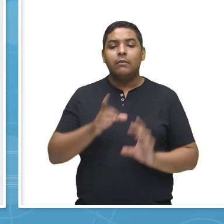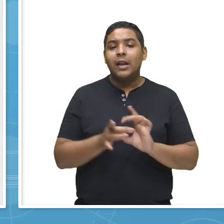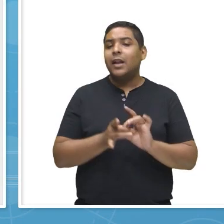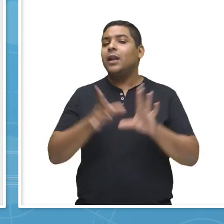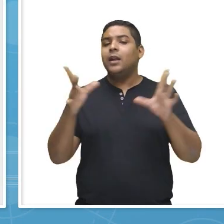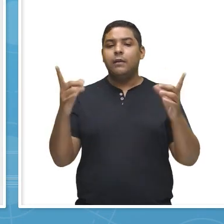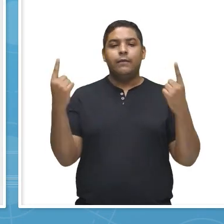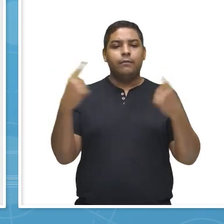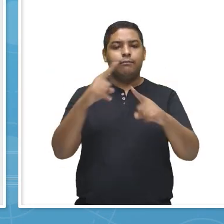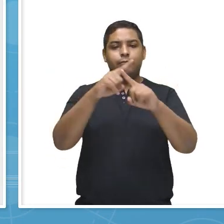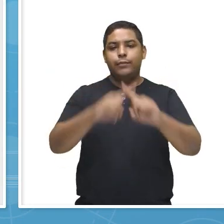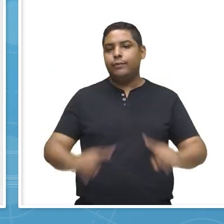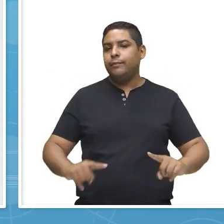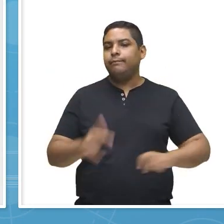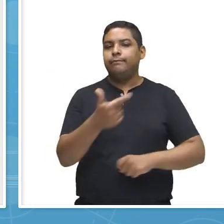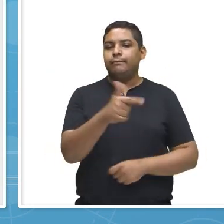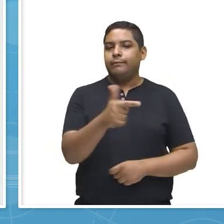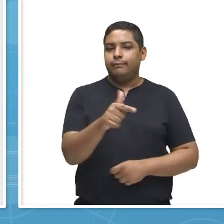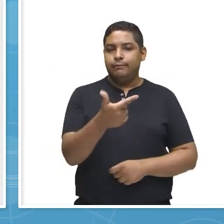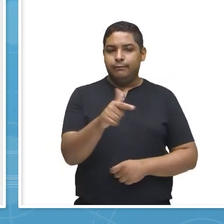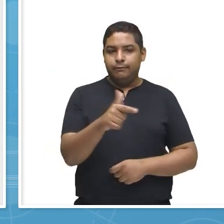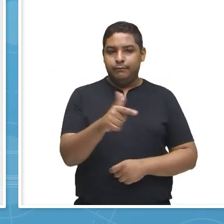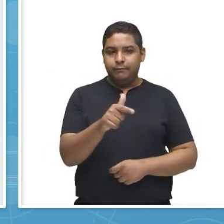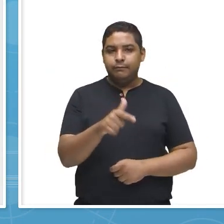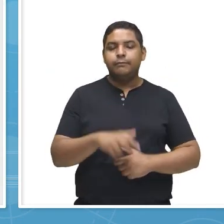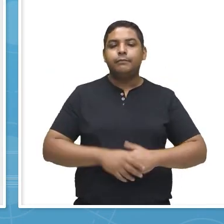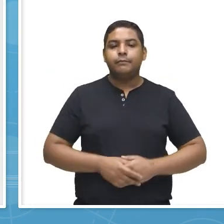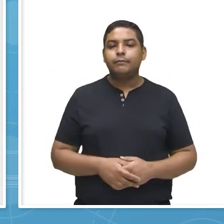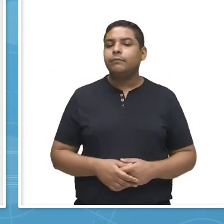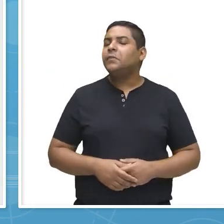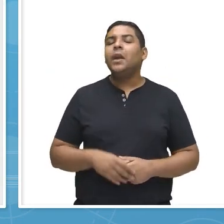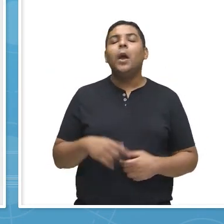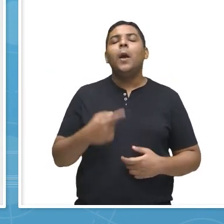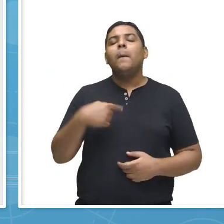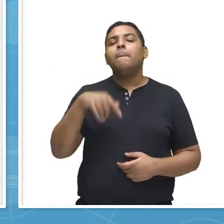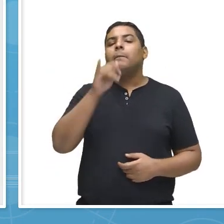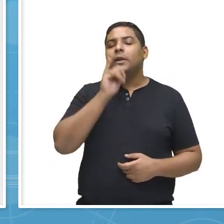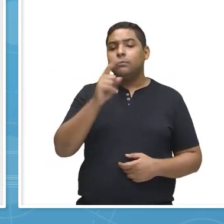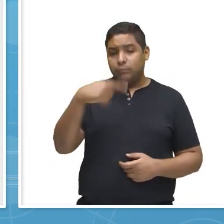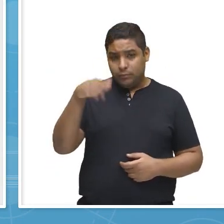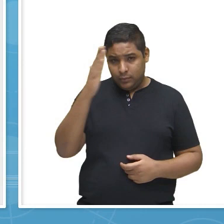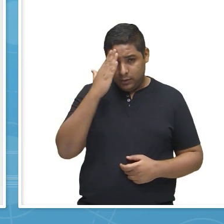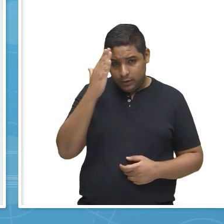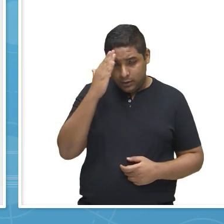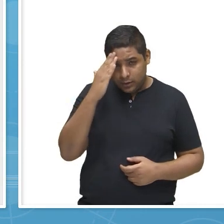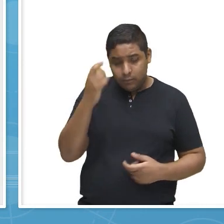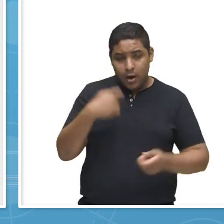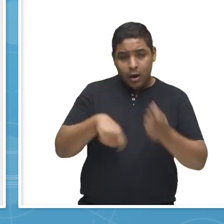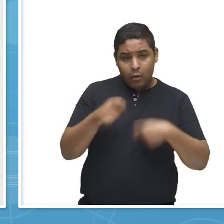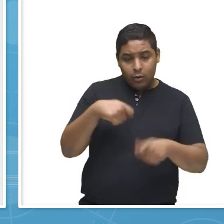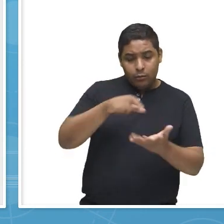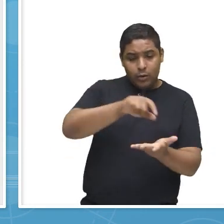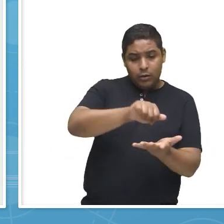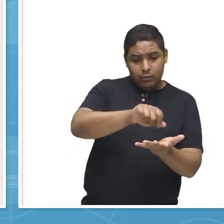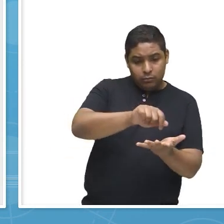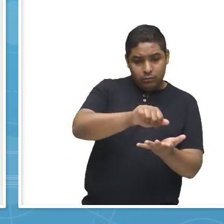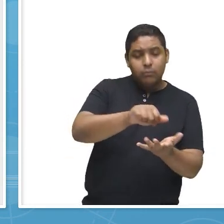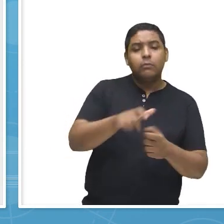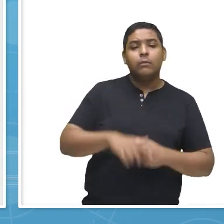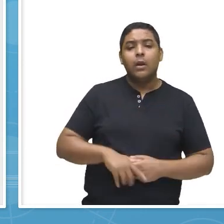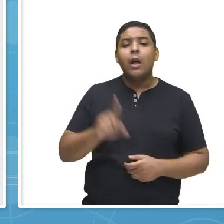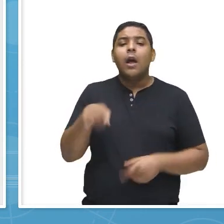o que que acontece? Se a gente sabe, tá, que a economia do capitalismo é economia